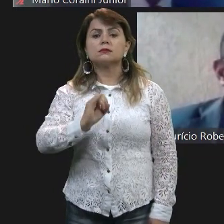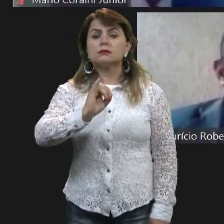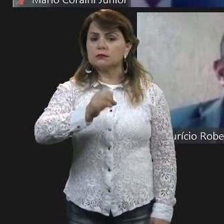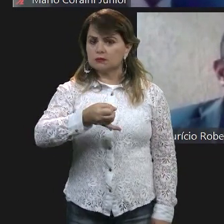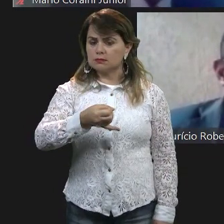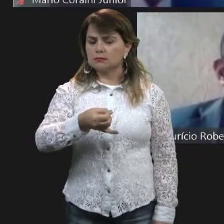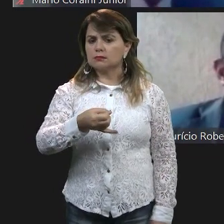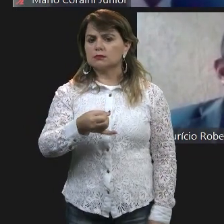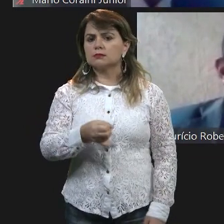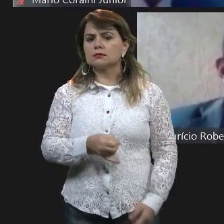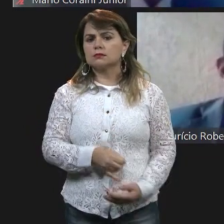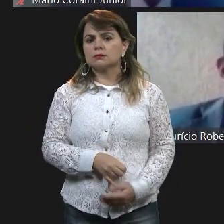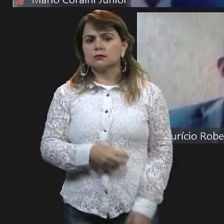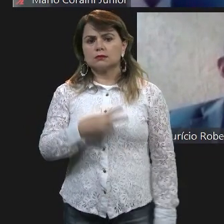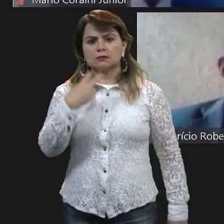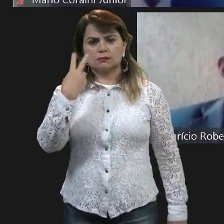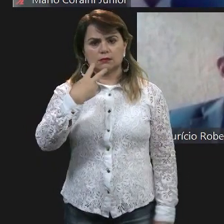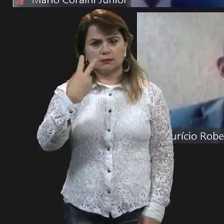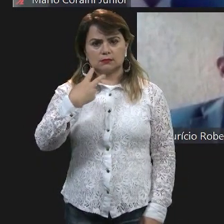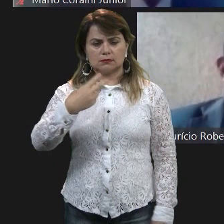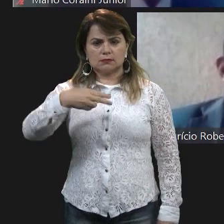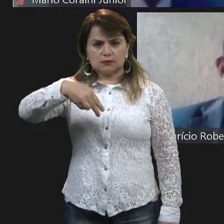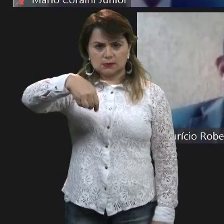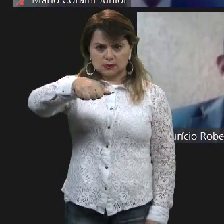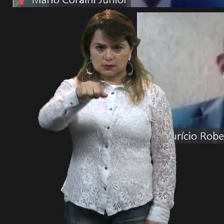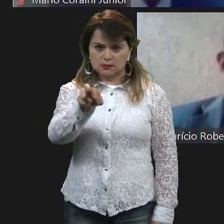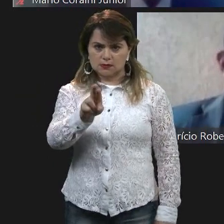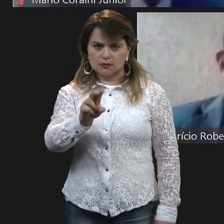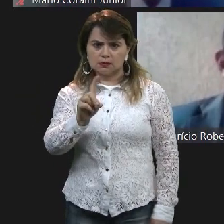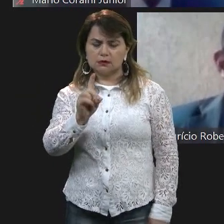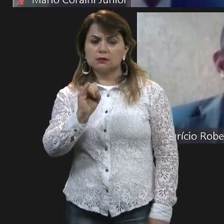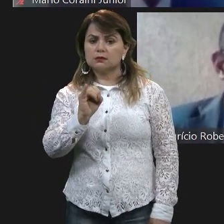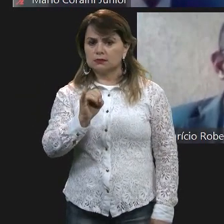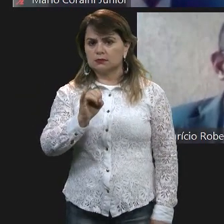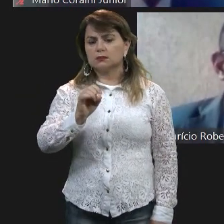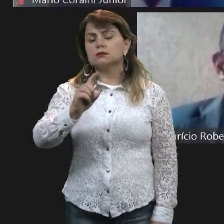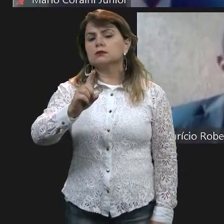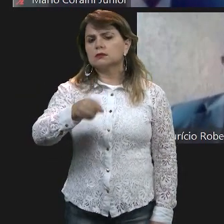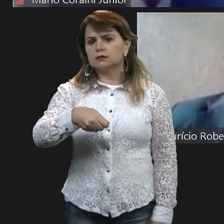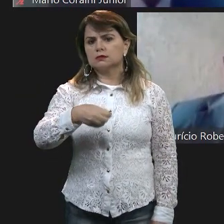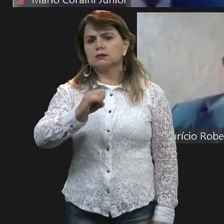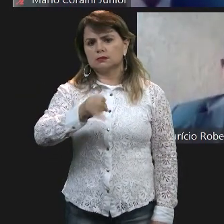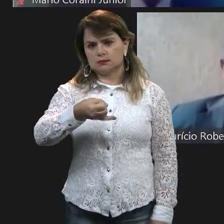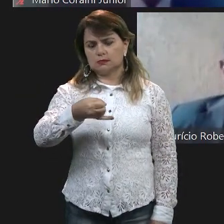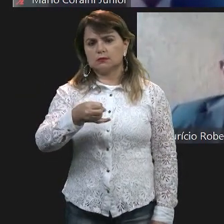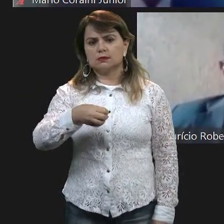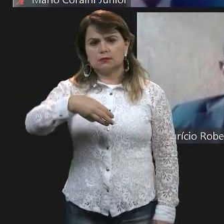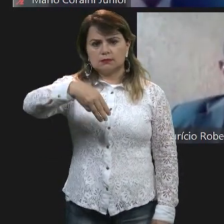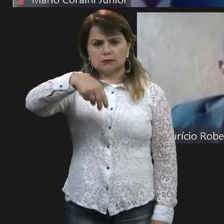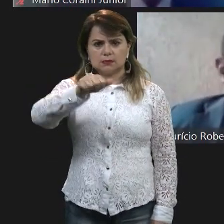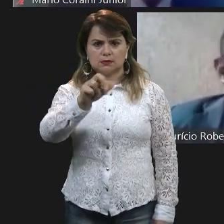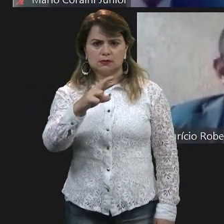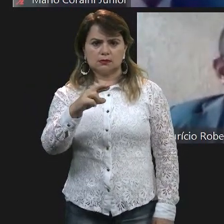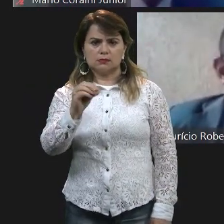Sim. Vereador Luiz Eduardo Nardes? Sim. Vereador Marcos